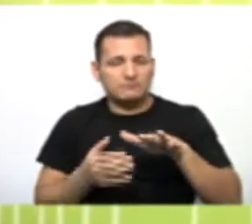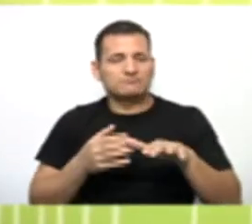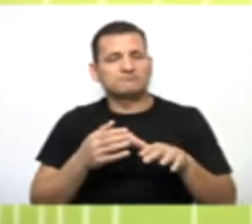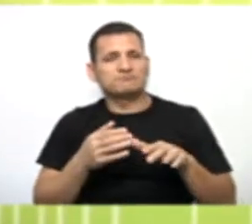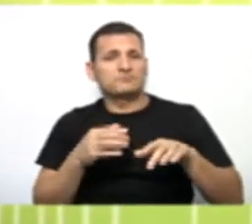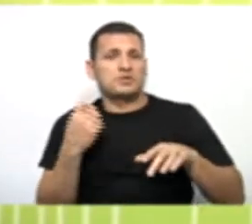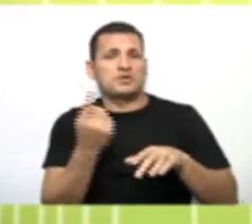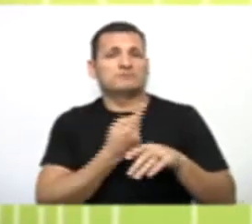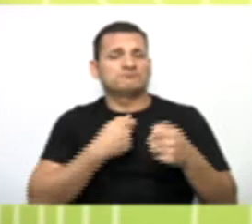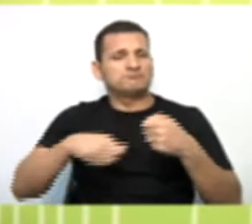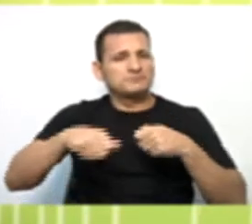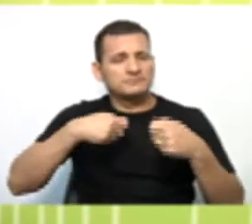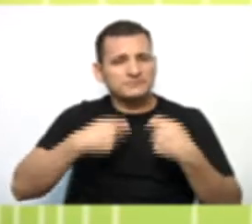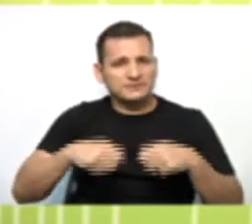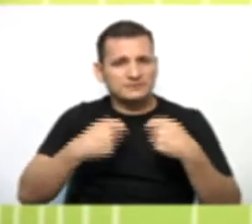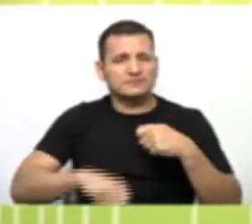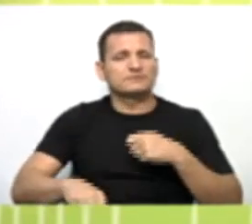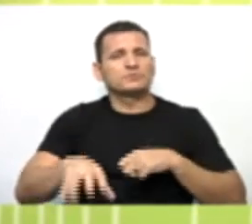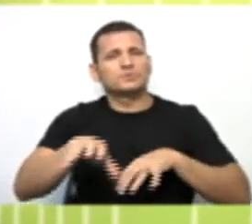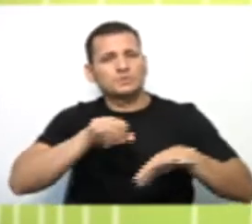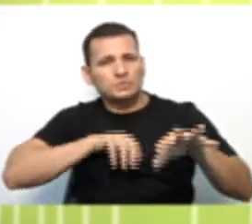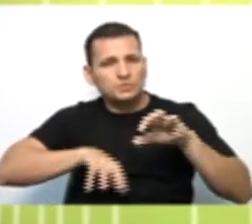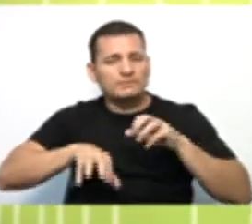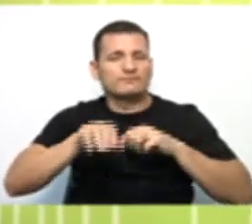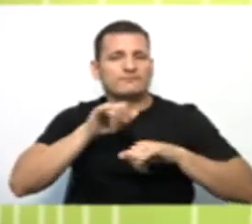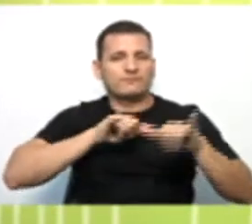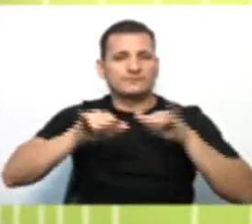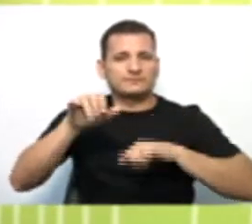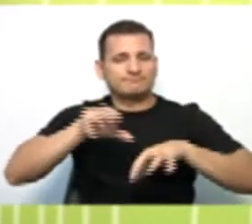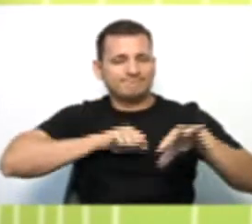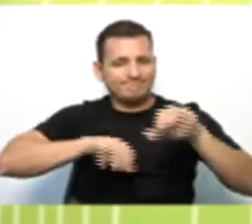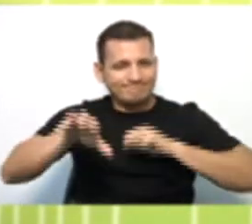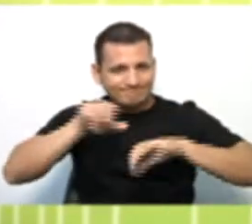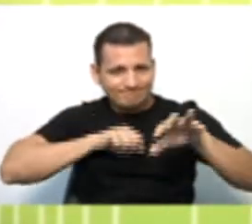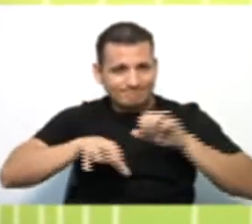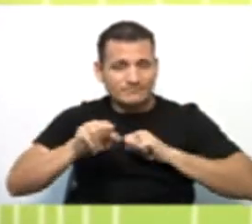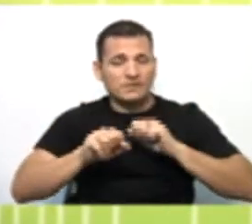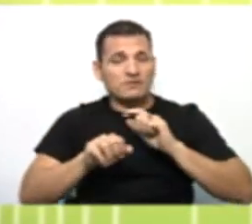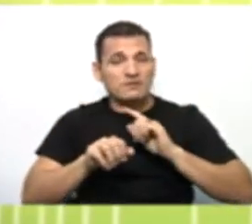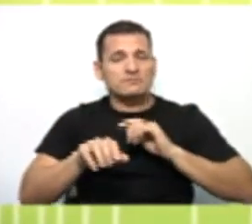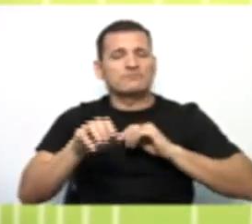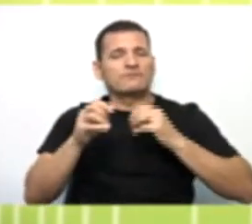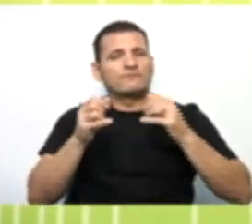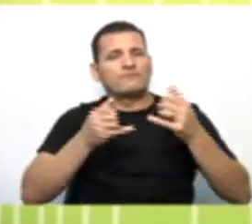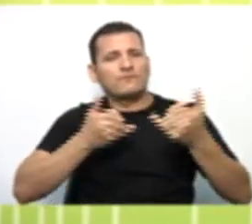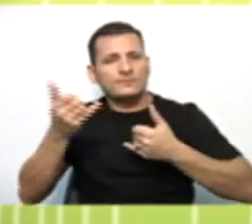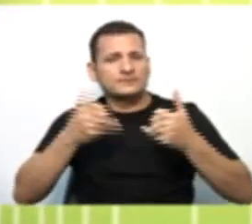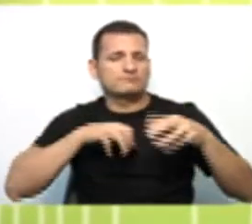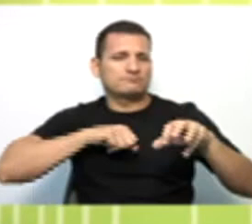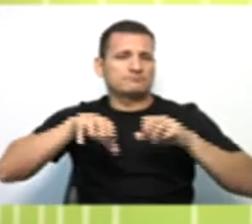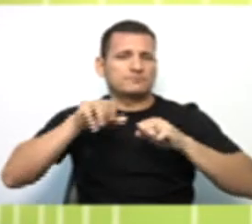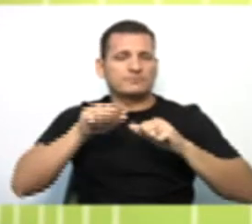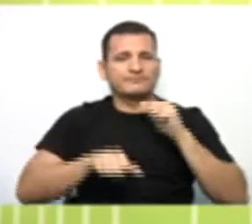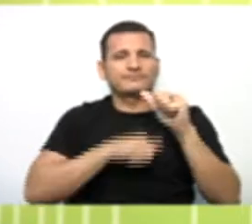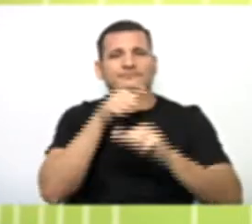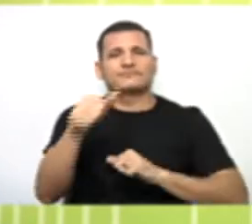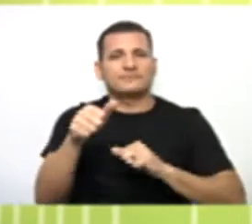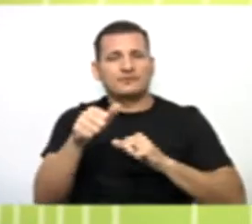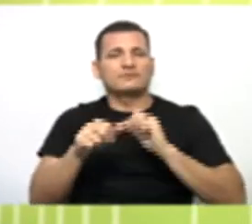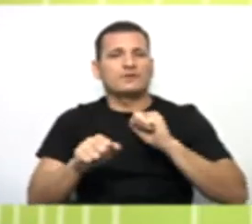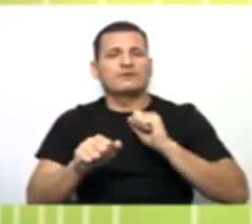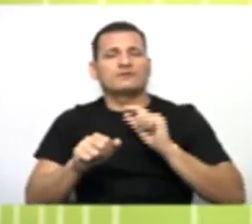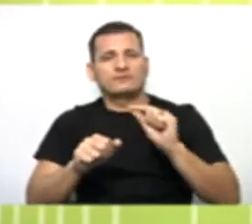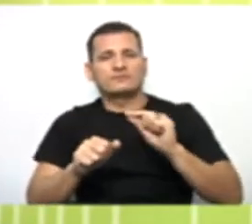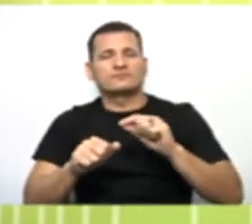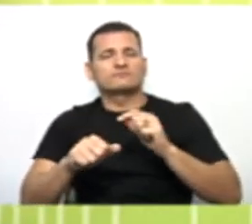adquirir informações. E com essas informações, precisamos transformar em conhecimento. Por isso que, de vez em